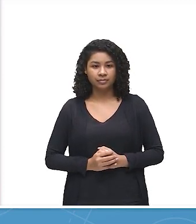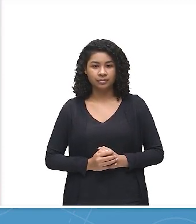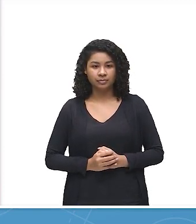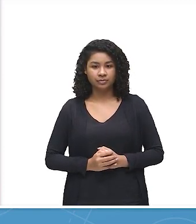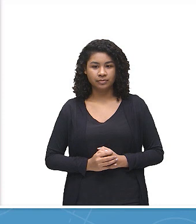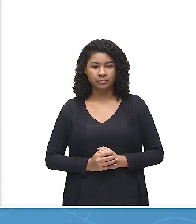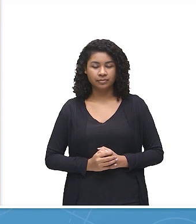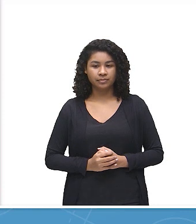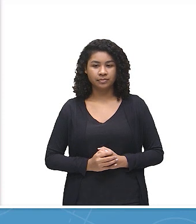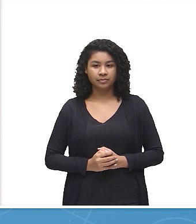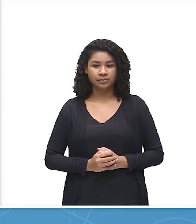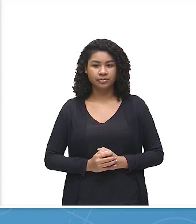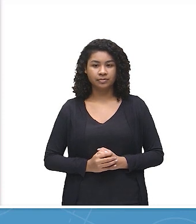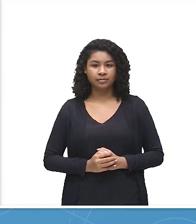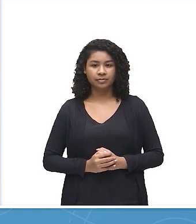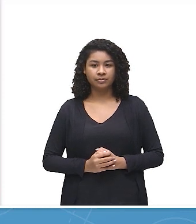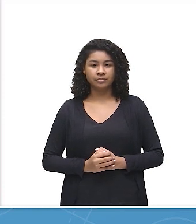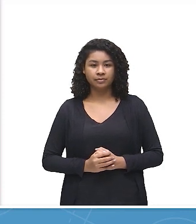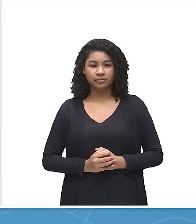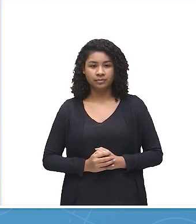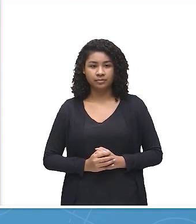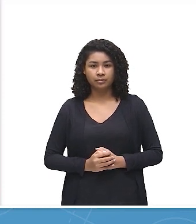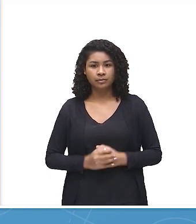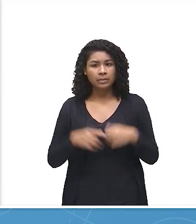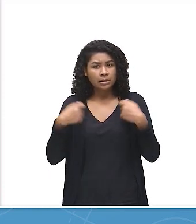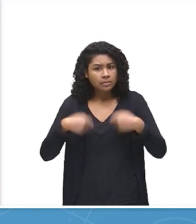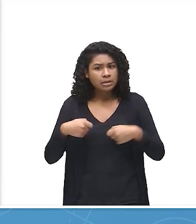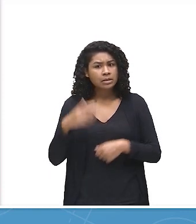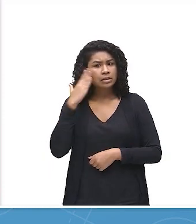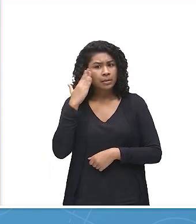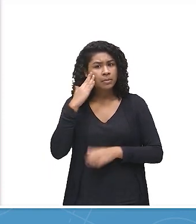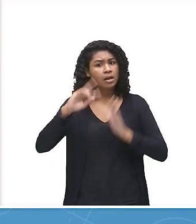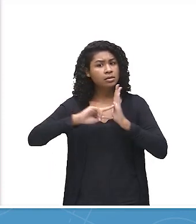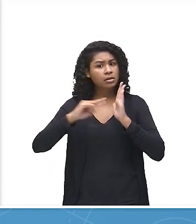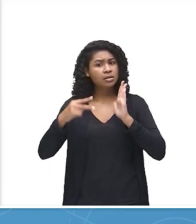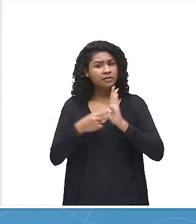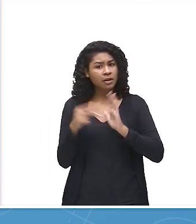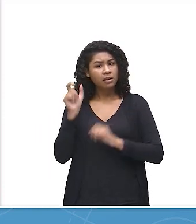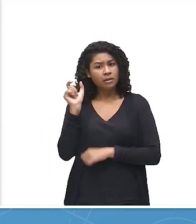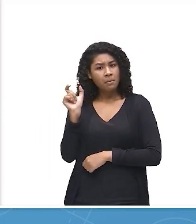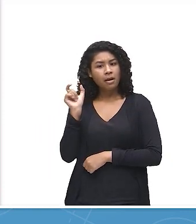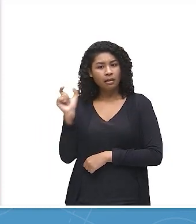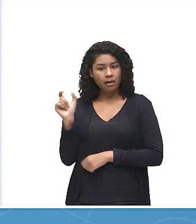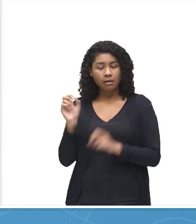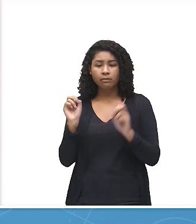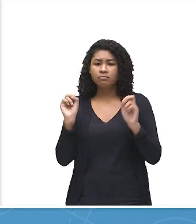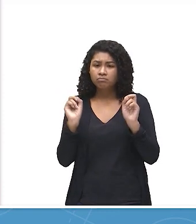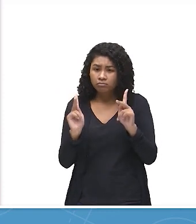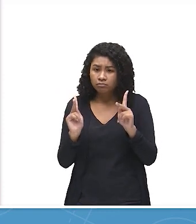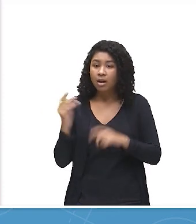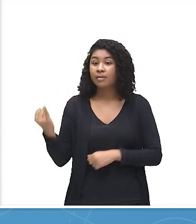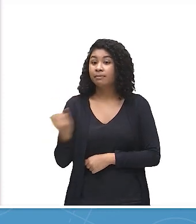na primeira, a preposition, a pronúncia dessa palavra preposition of place,